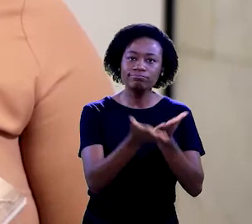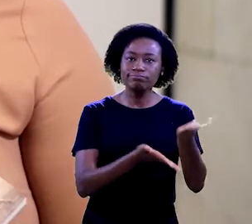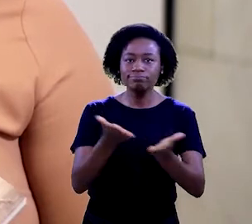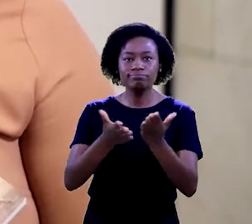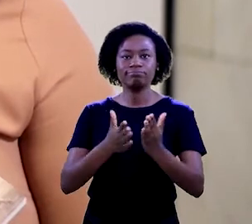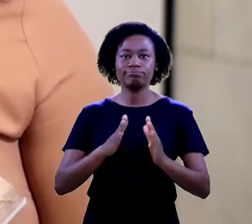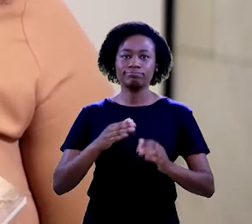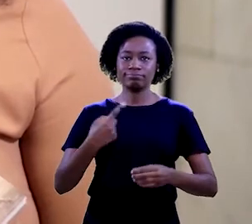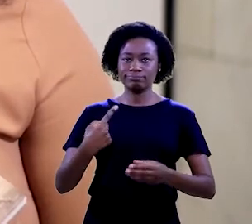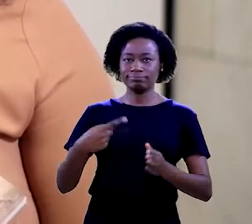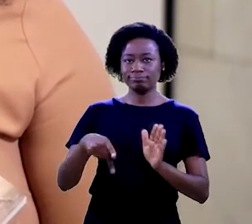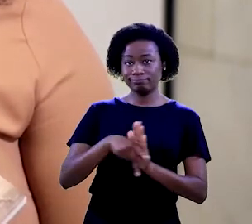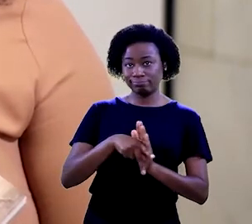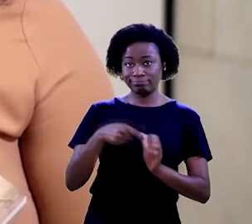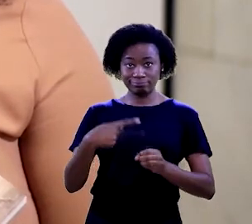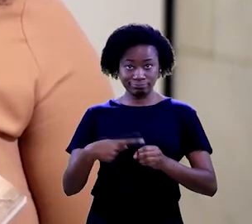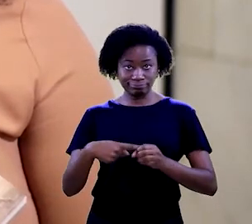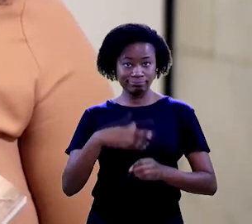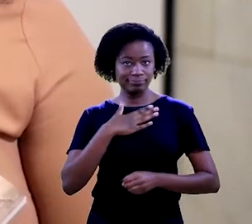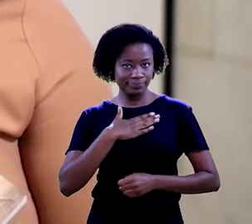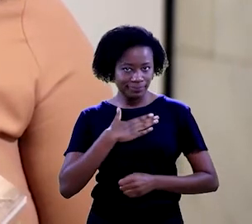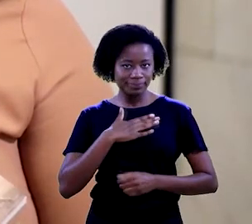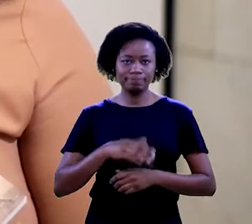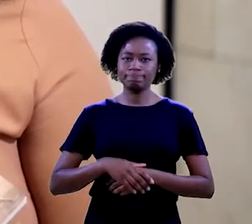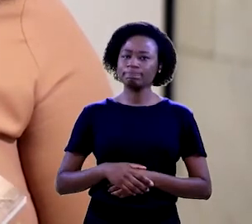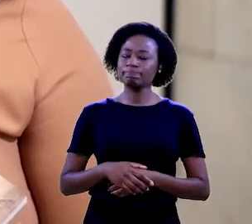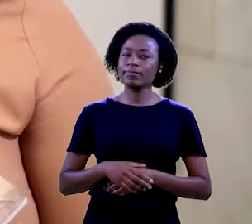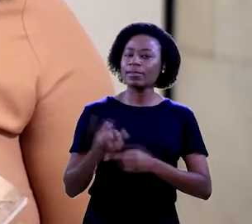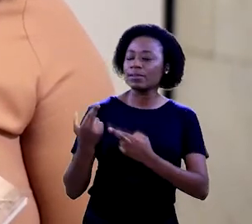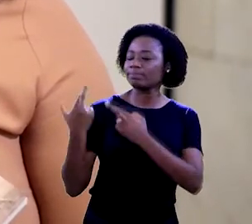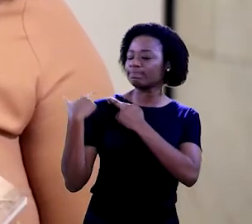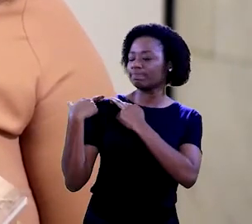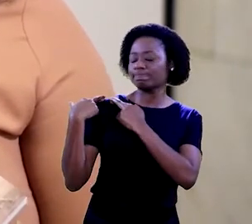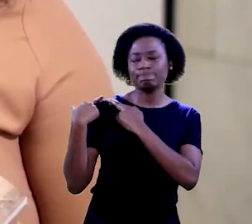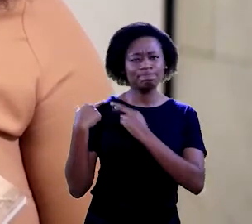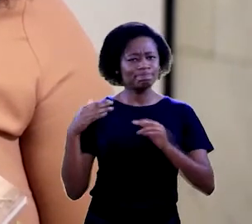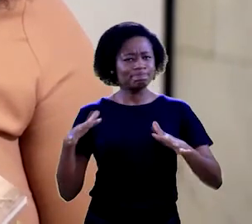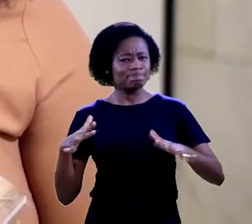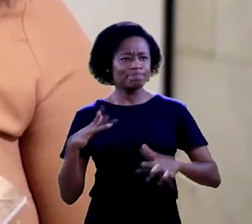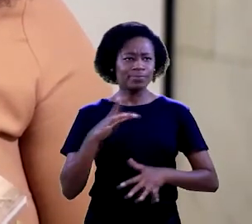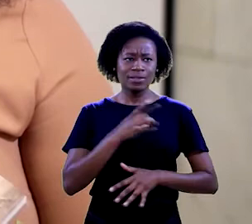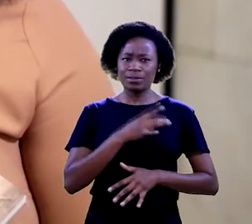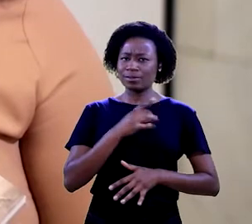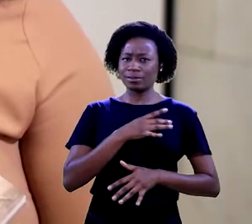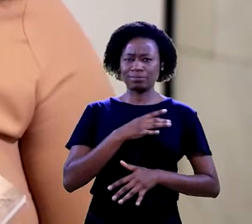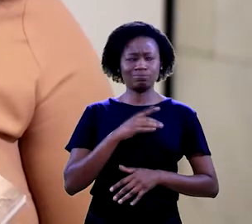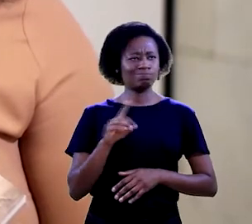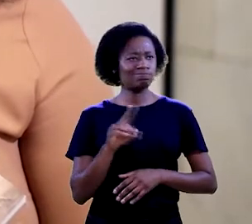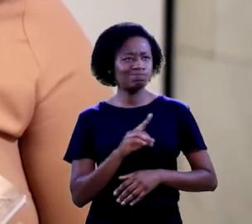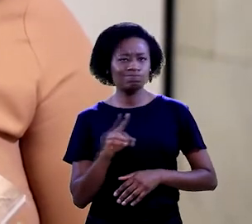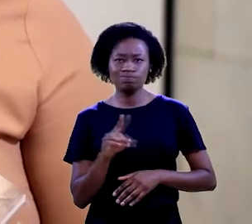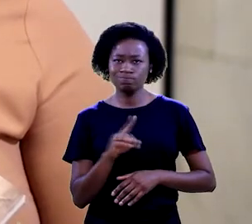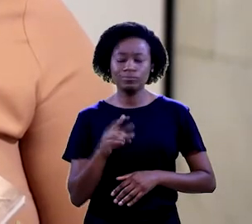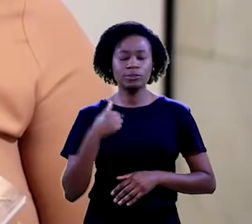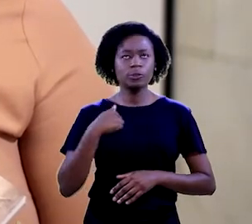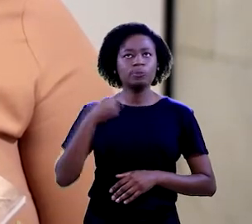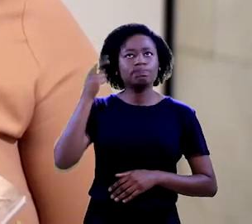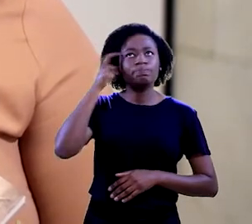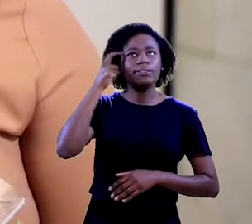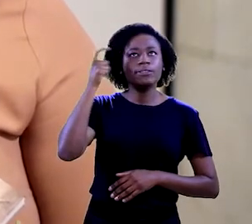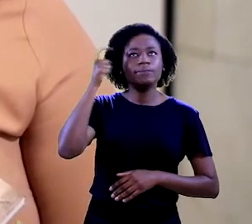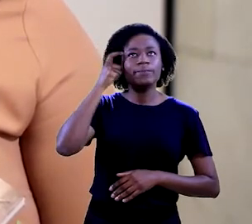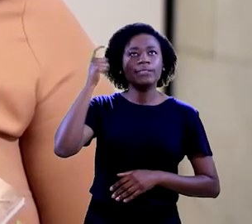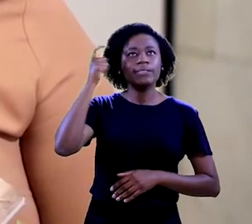essa responsabilidade, ela não me assustou, mas eu fiquei sempre pensando o que mais e o que de